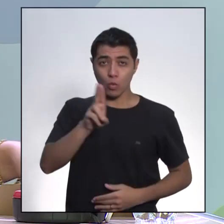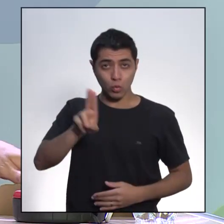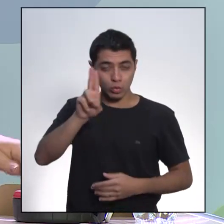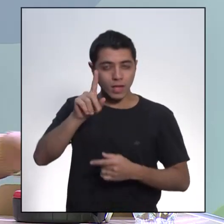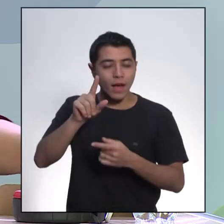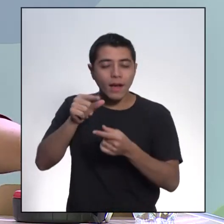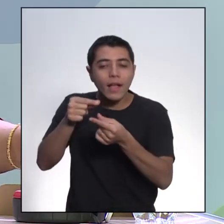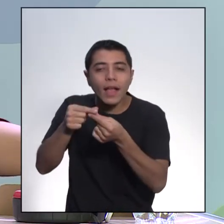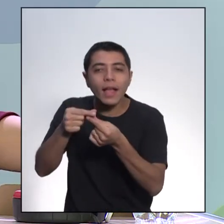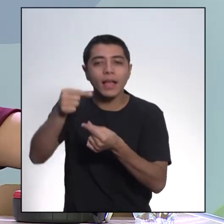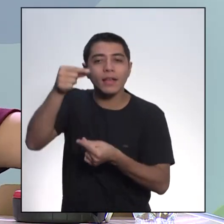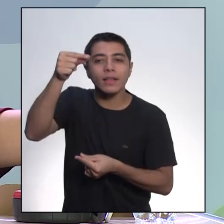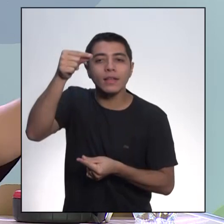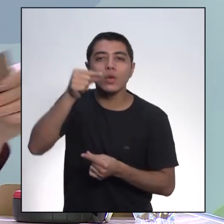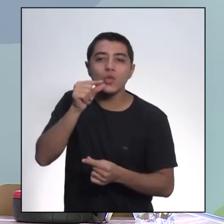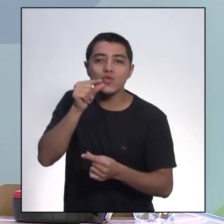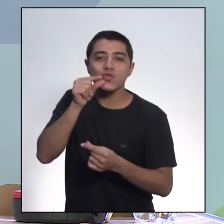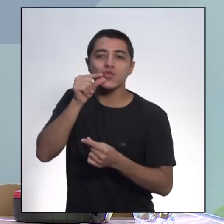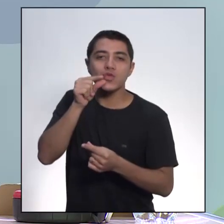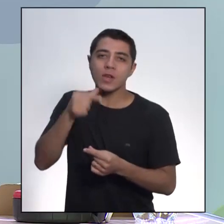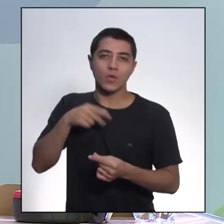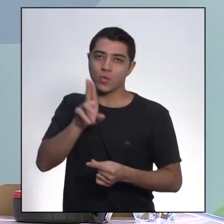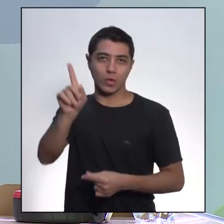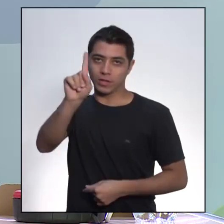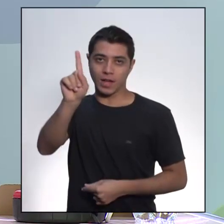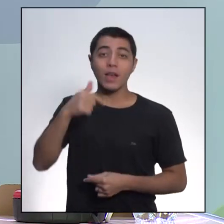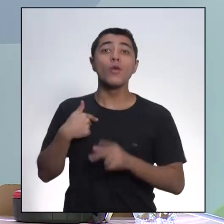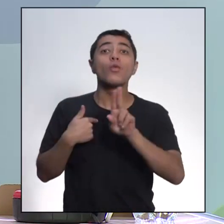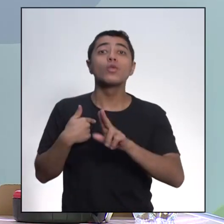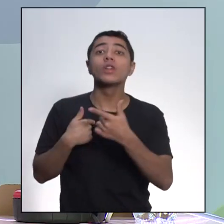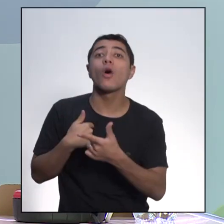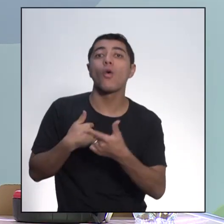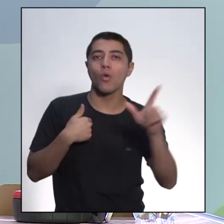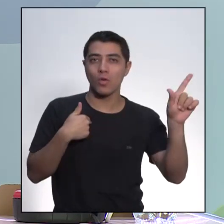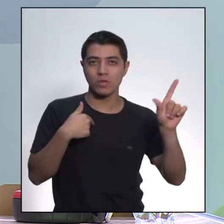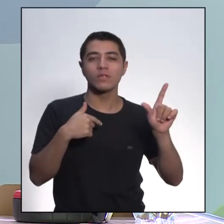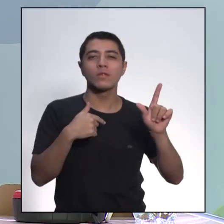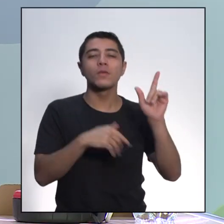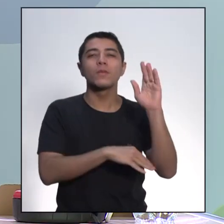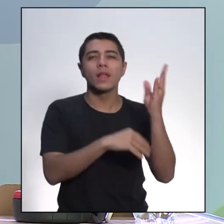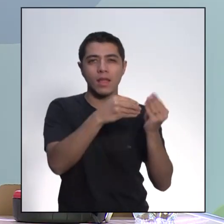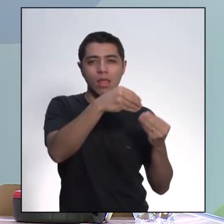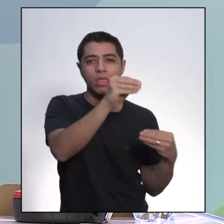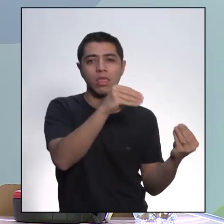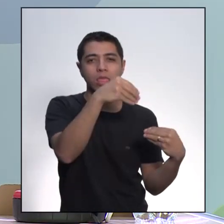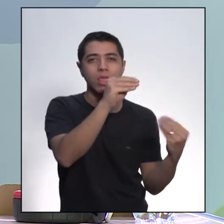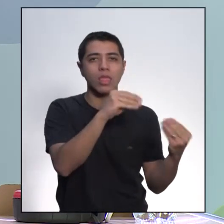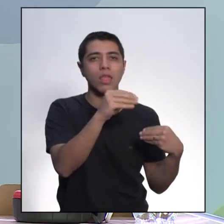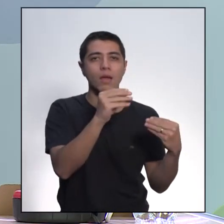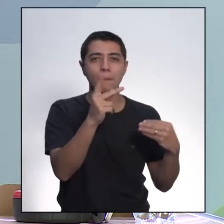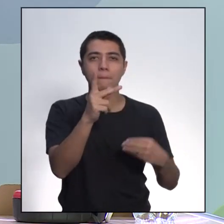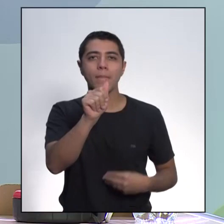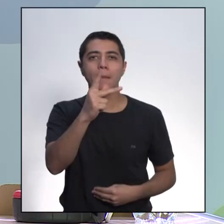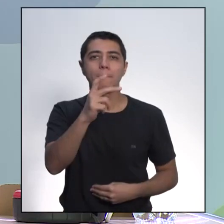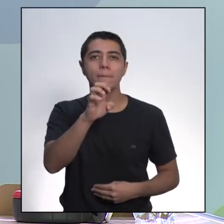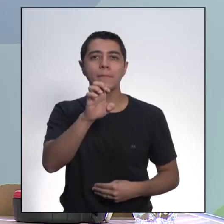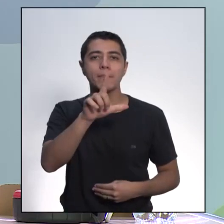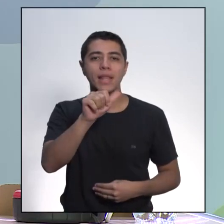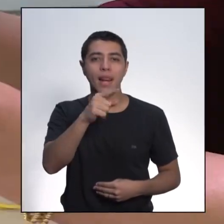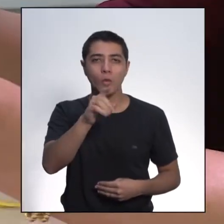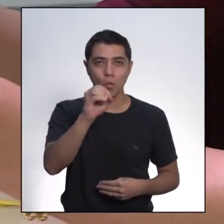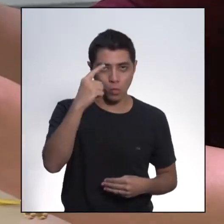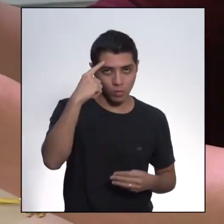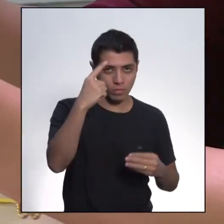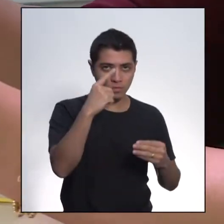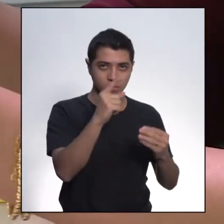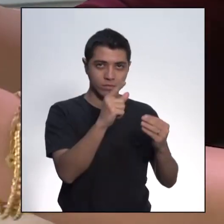assim, papelão mesmo, cortadinho, quadradinho, tá vendo? Ó, quadradinho. Eu fiz um furinho aqui e ele funciona do mesmo